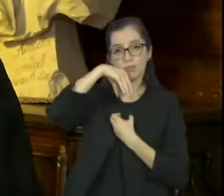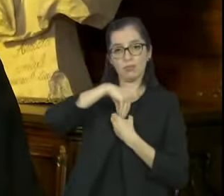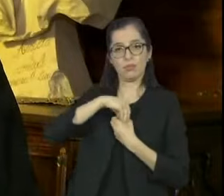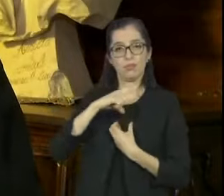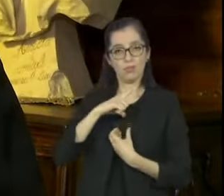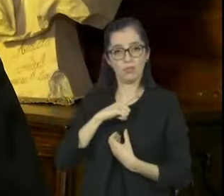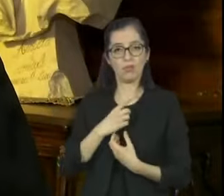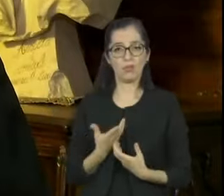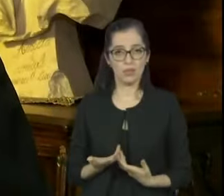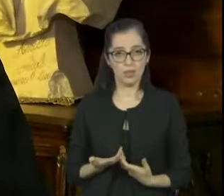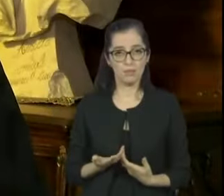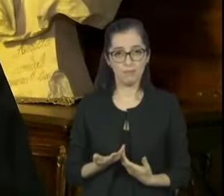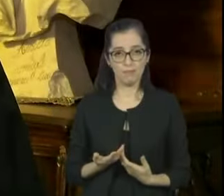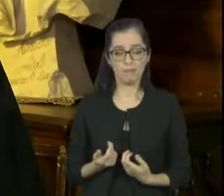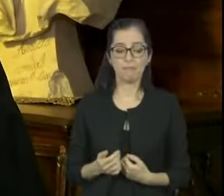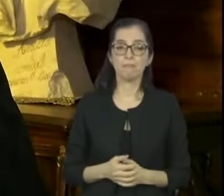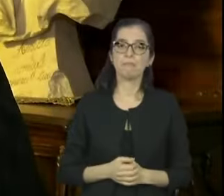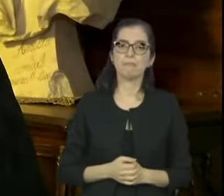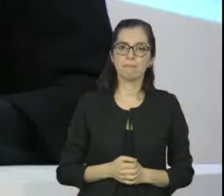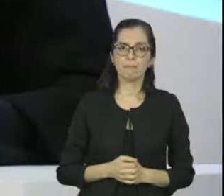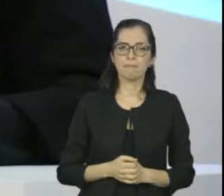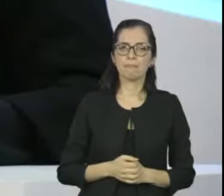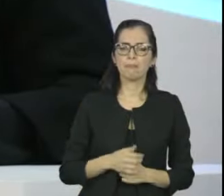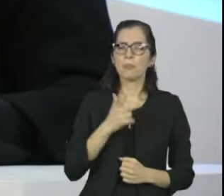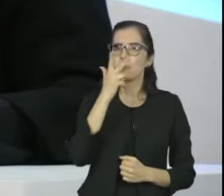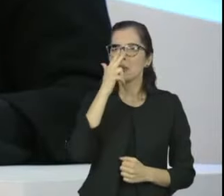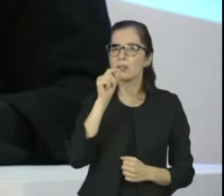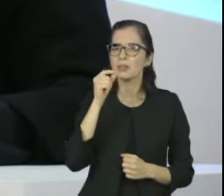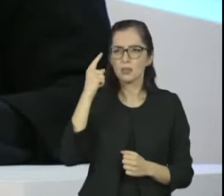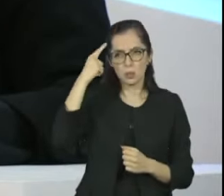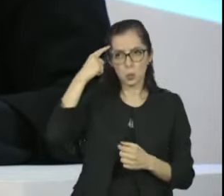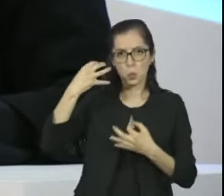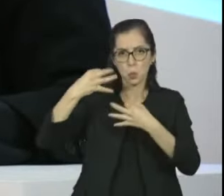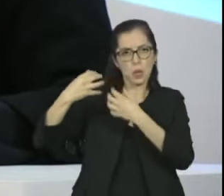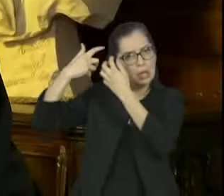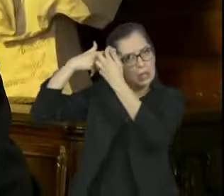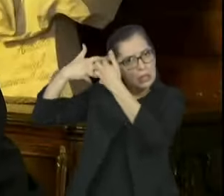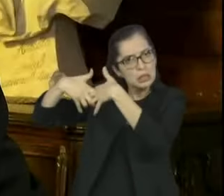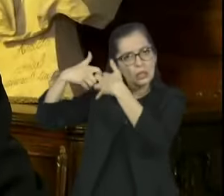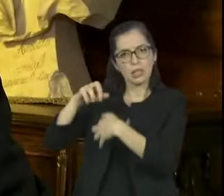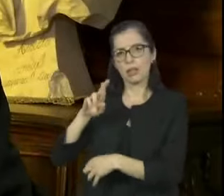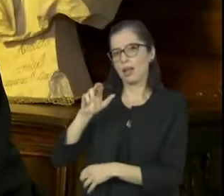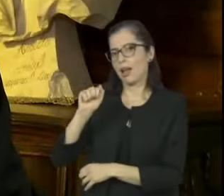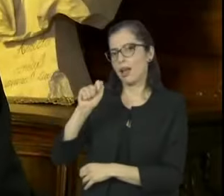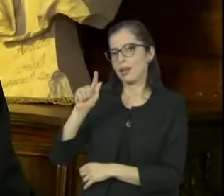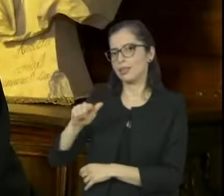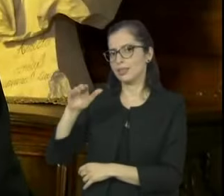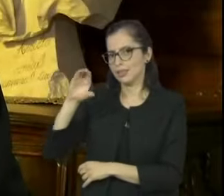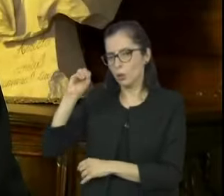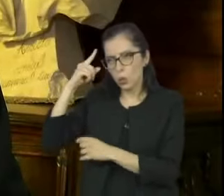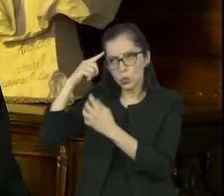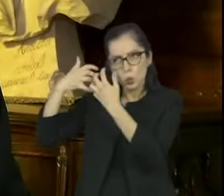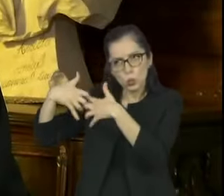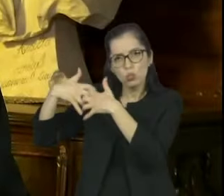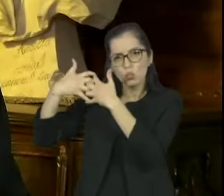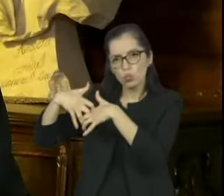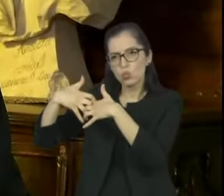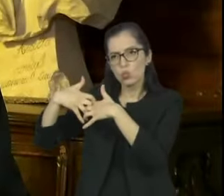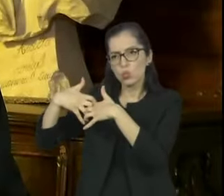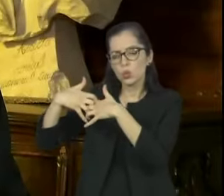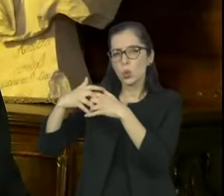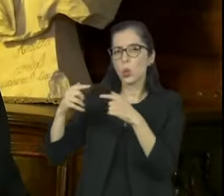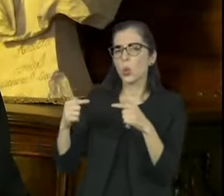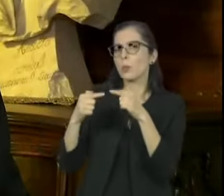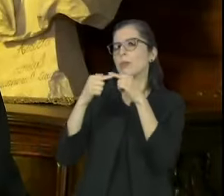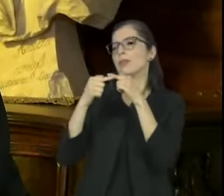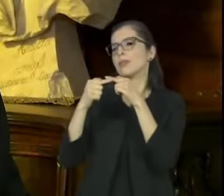não me parece ser contra a razão é eu acho que a razão procura razões eu fato de